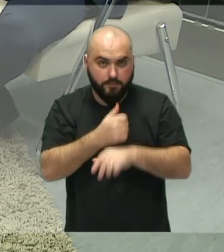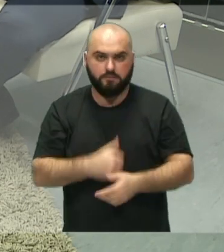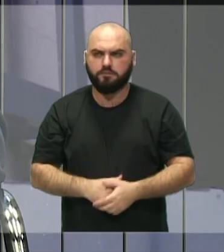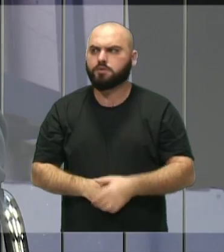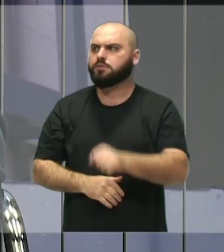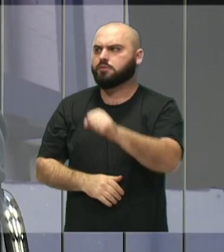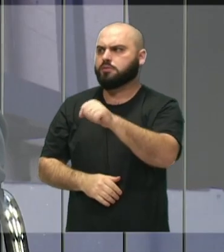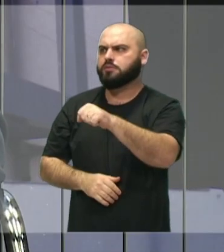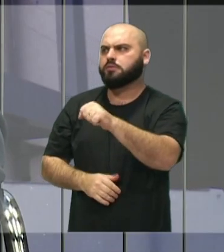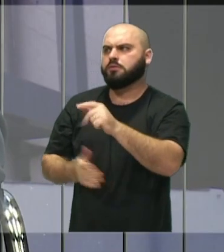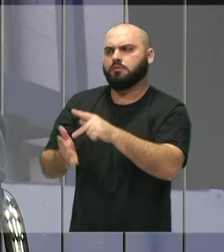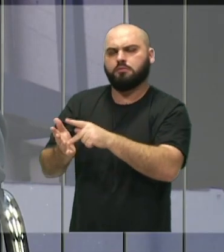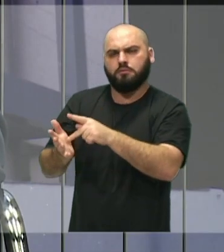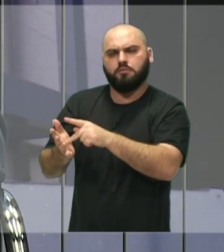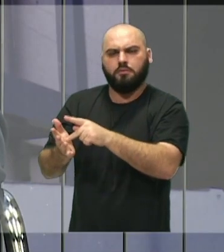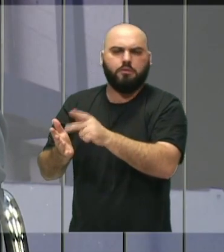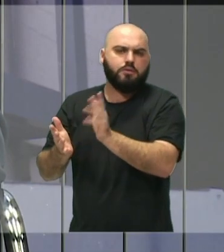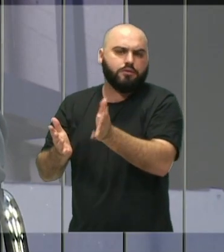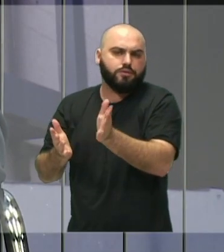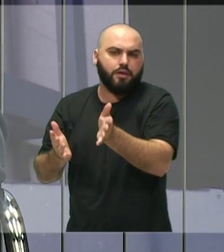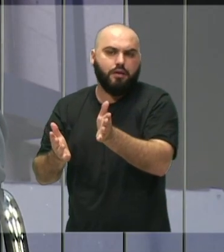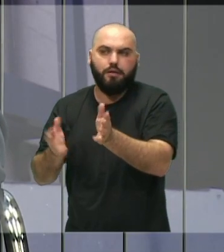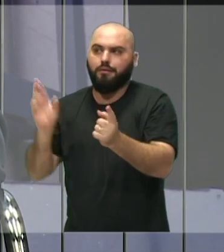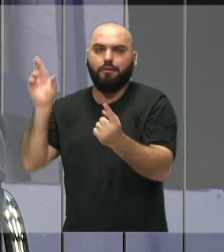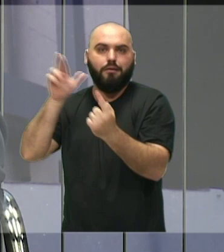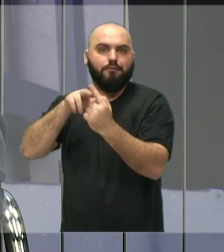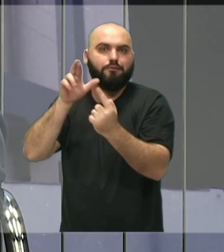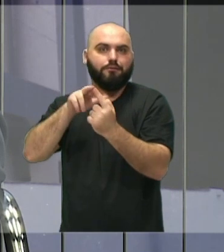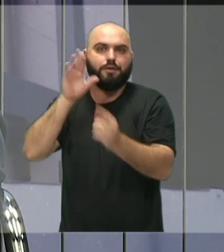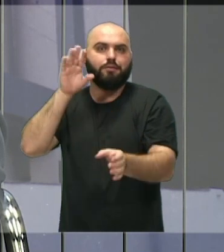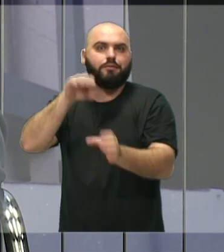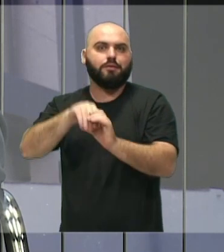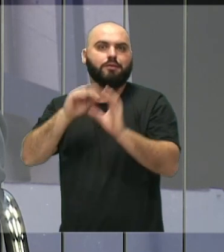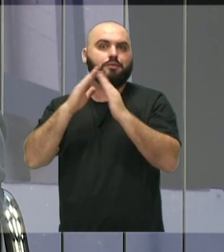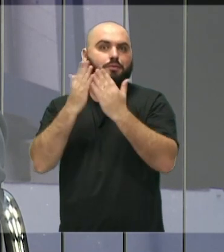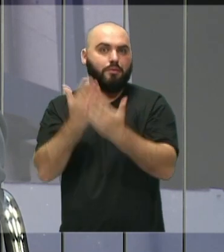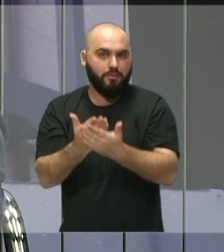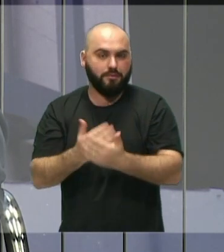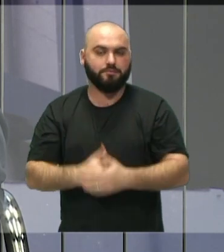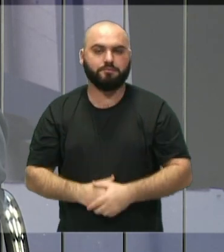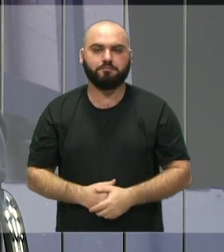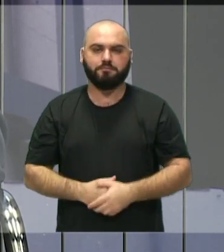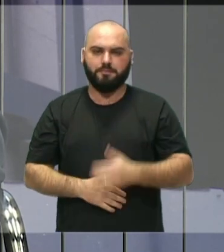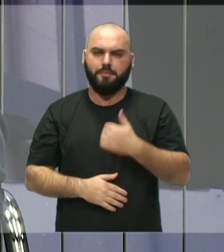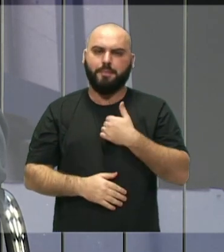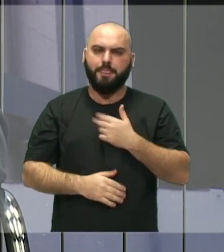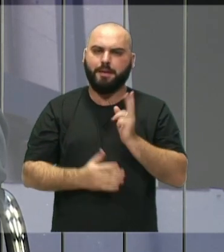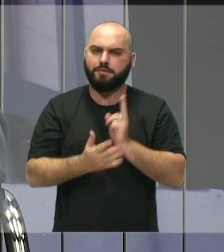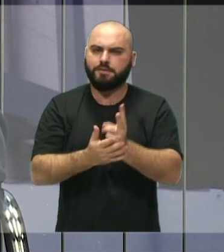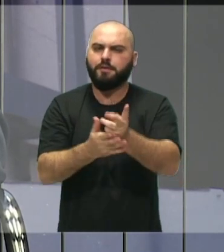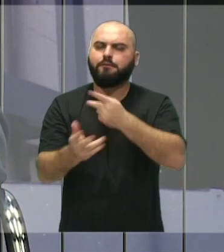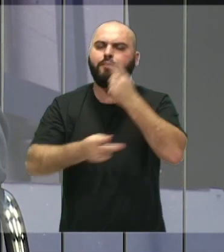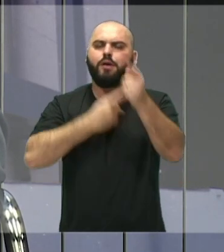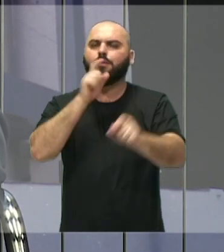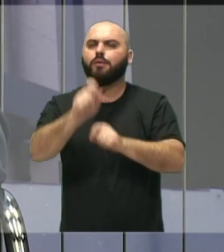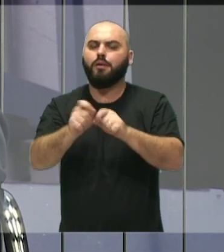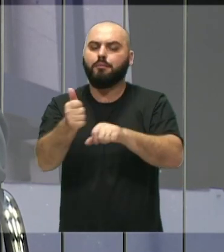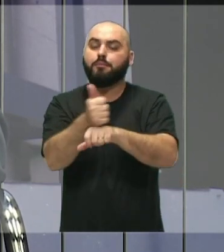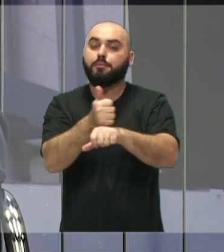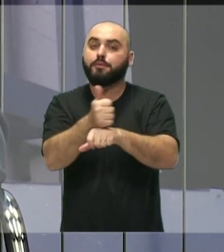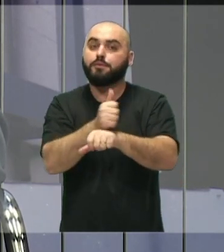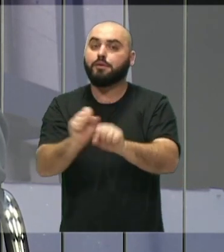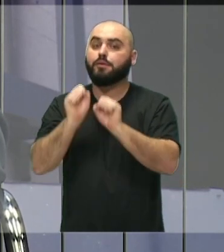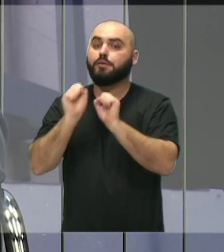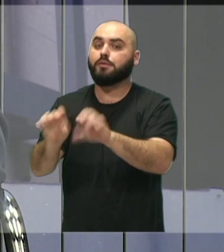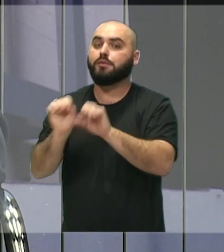como você mesmo diz, né? Você já se torna-se uma referência dentro da escola. Eu ainda costumo dizer que o profissional de educação física,